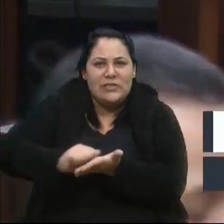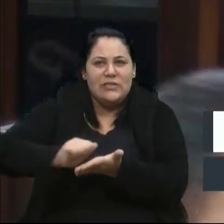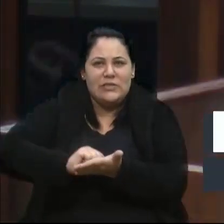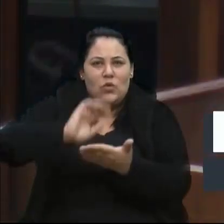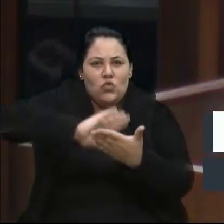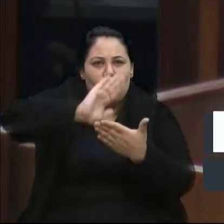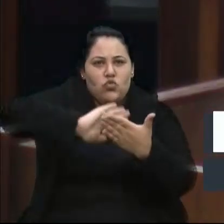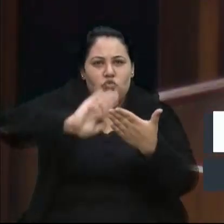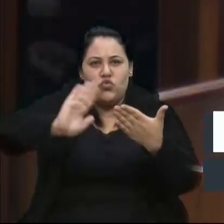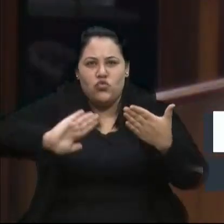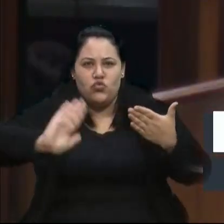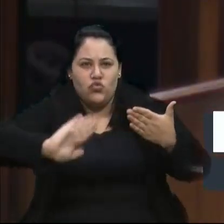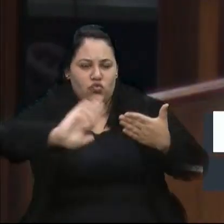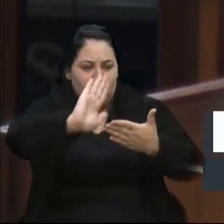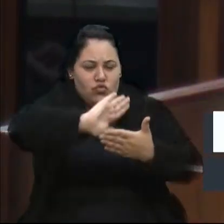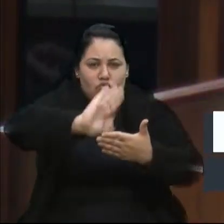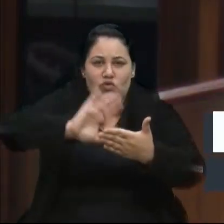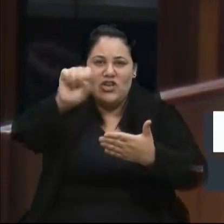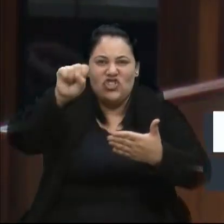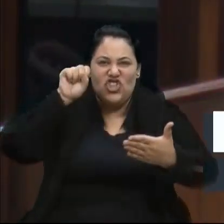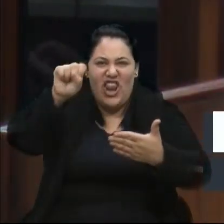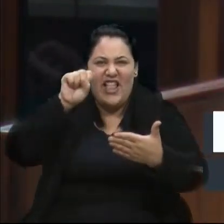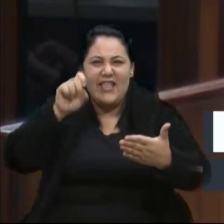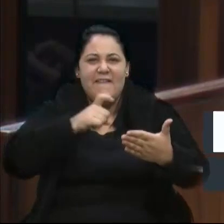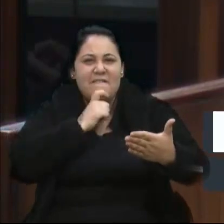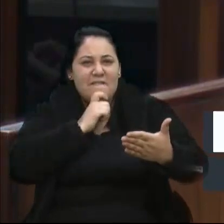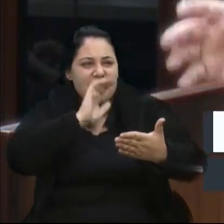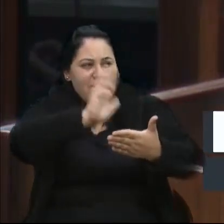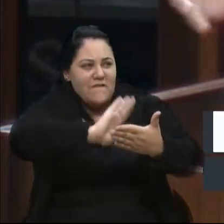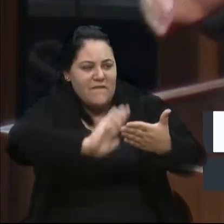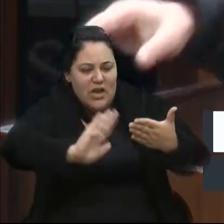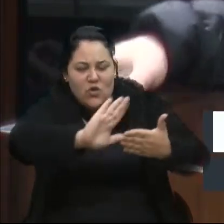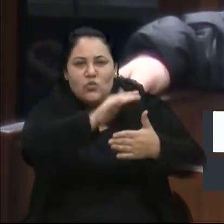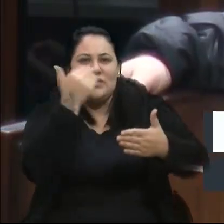balcão frigorífico com uma lixa